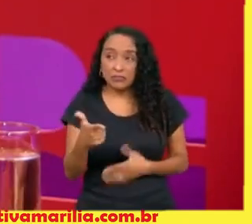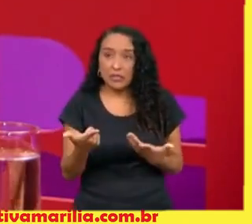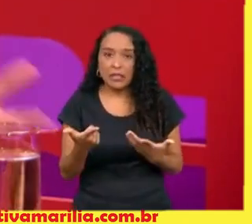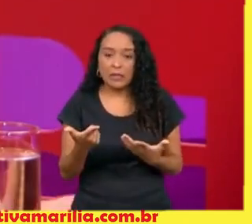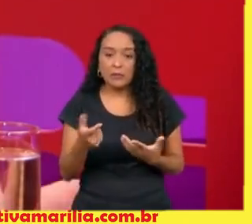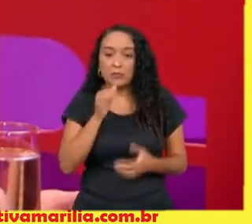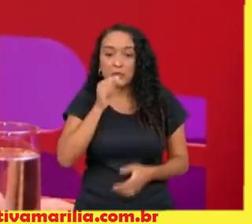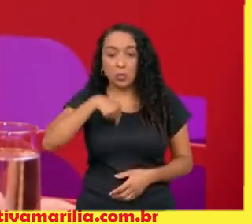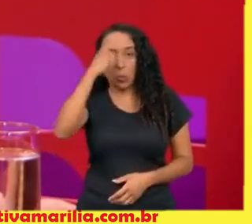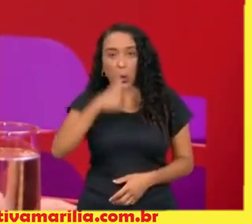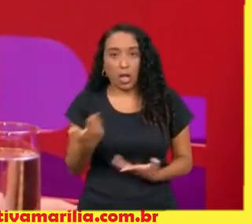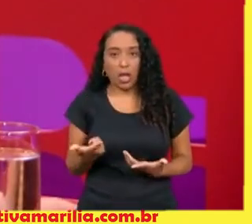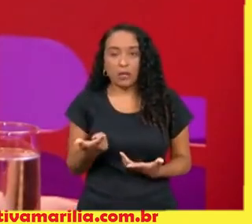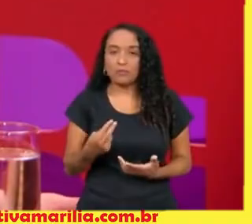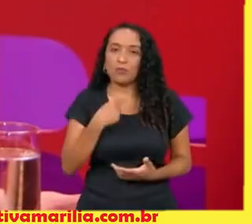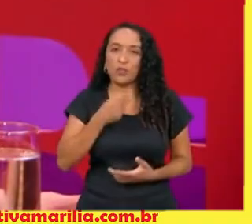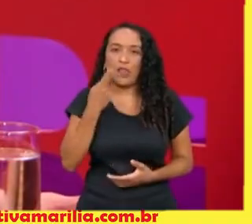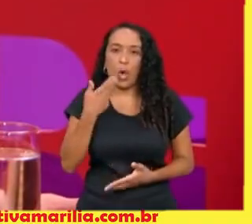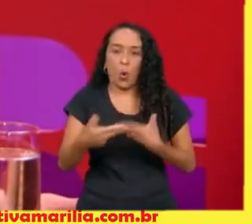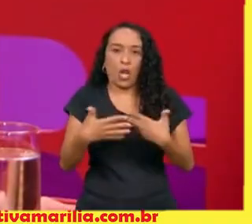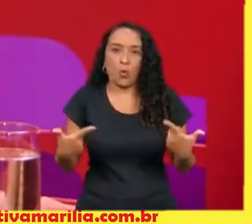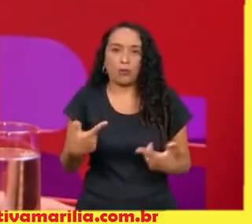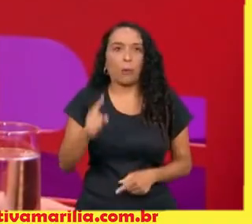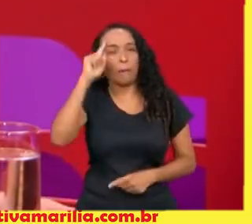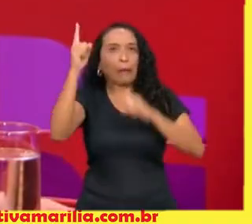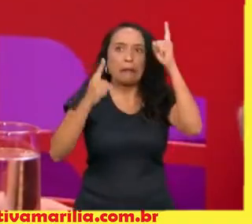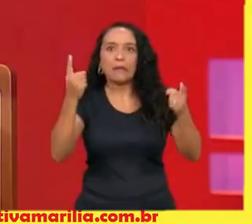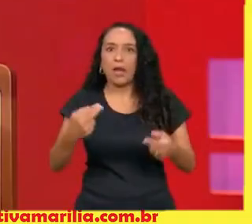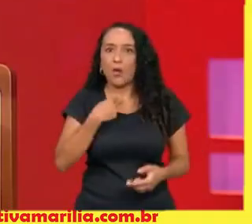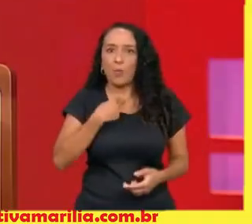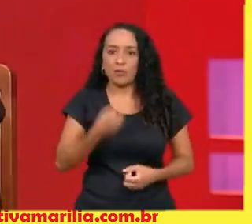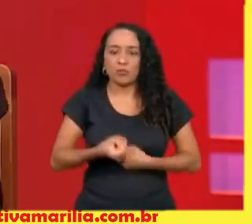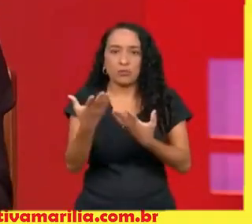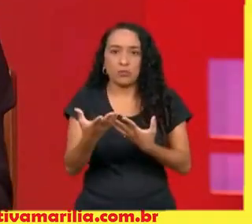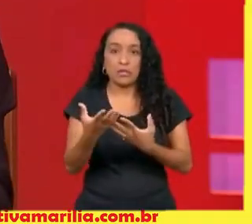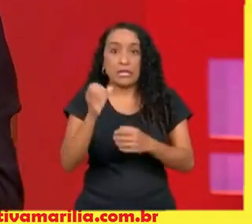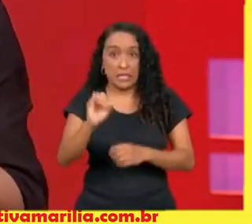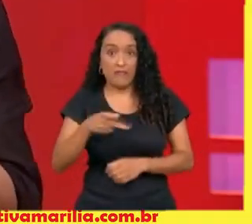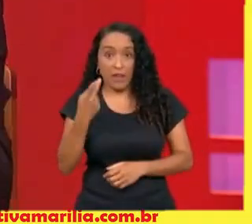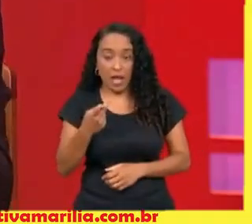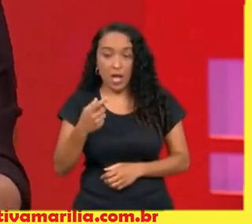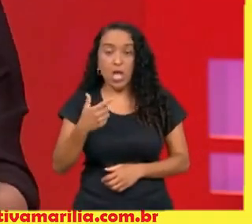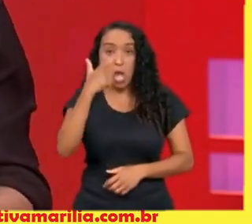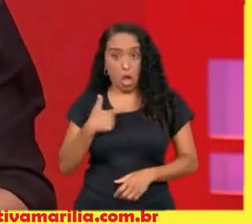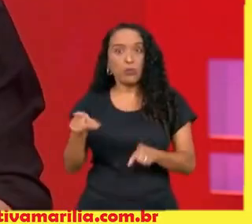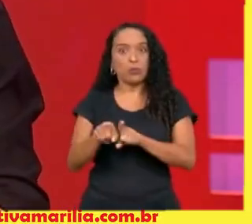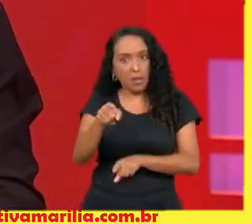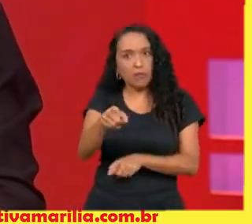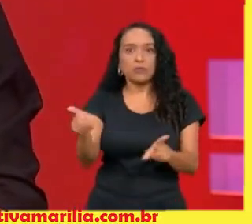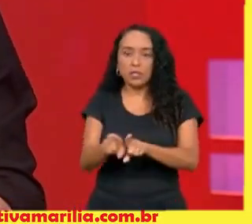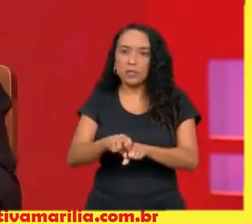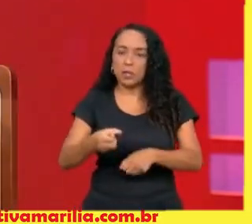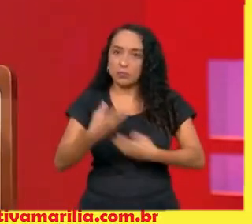estou aqui, eu não posso falar qualquer porcaria que me vier à cabeça. Ou se falar, podemos ser penalizados, inclusive nós, então, eu posso você, falar, todo mundo, eu posso, claro.